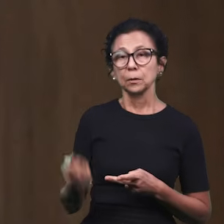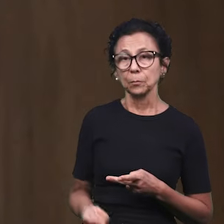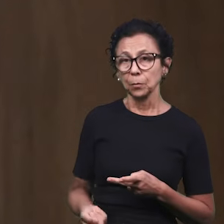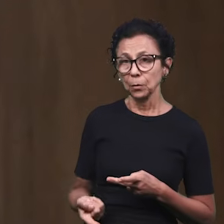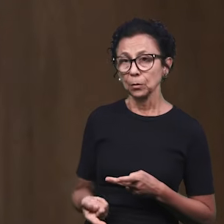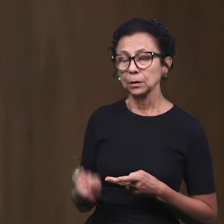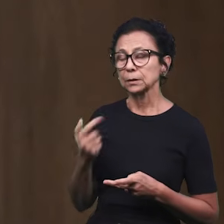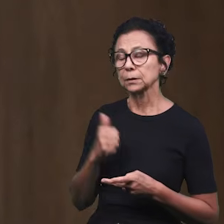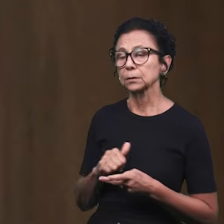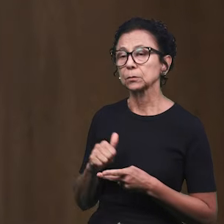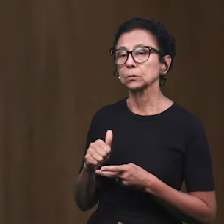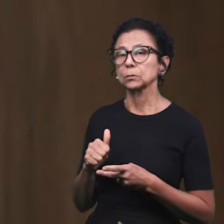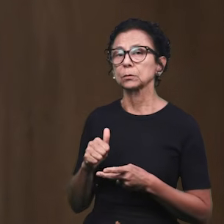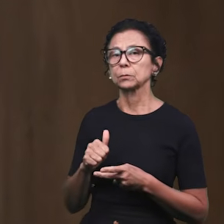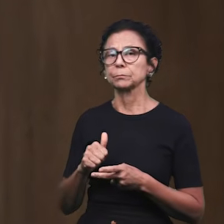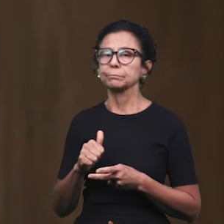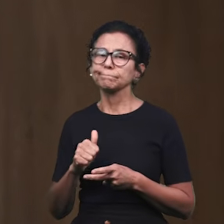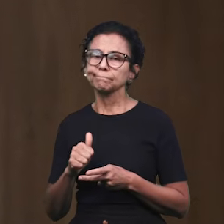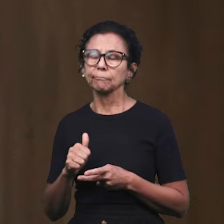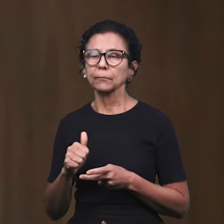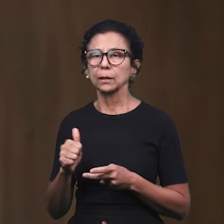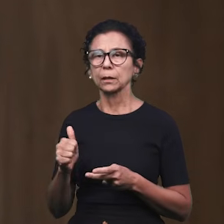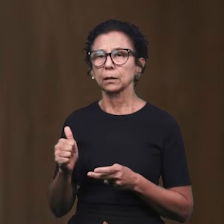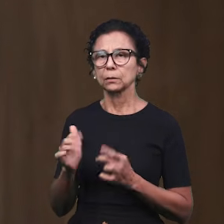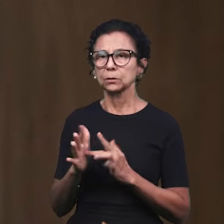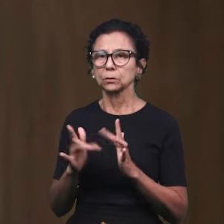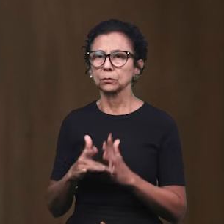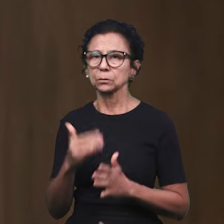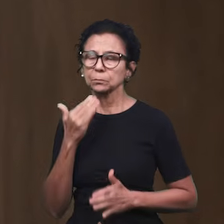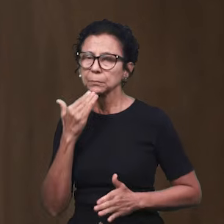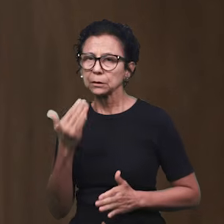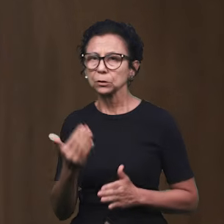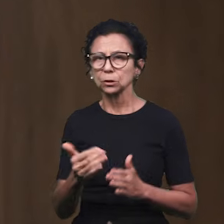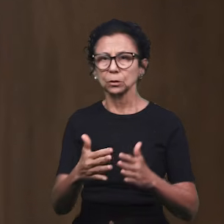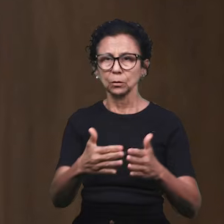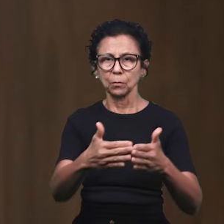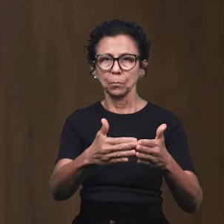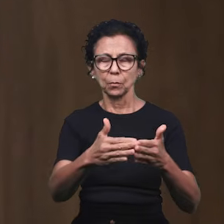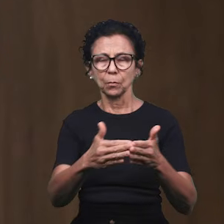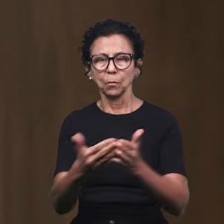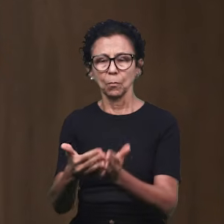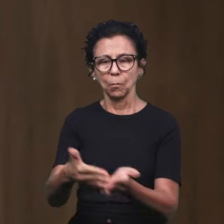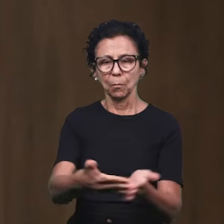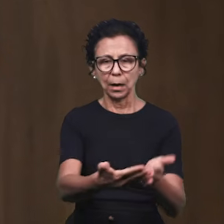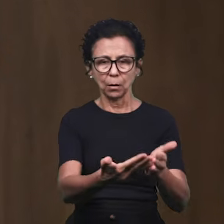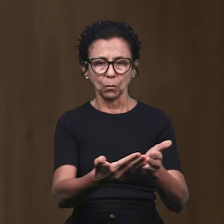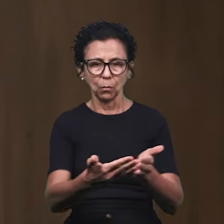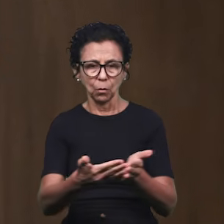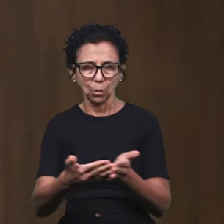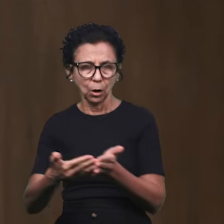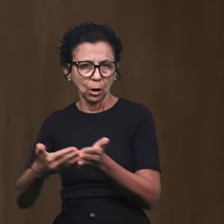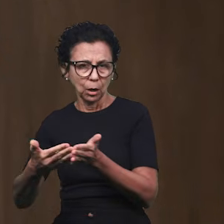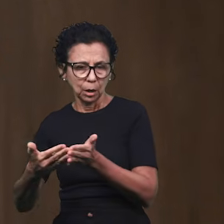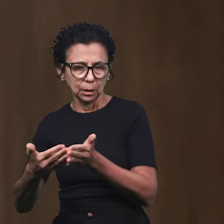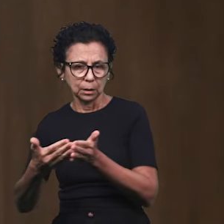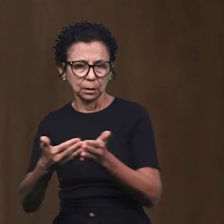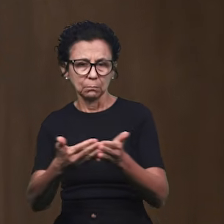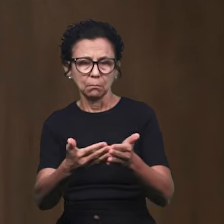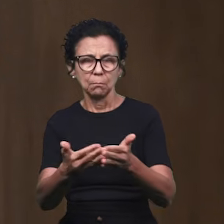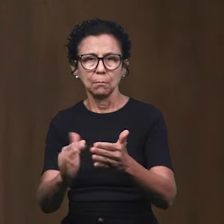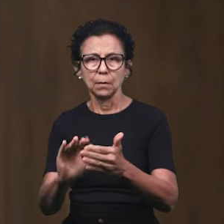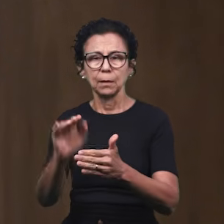e ele pediu para se afastar um pouco ali da margem. Depois ele fala